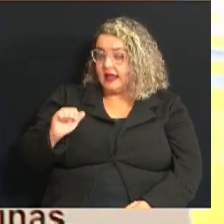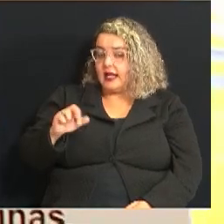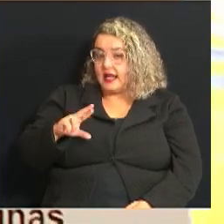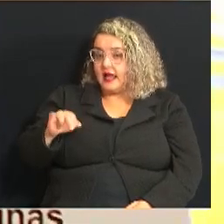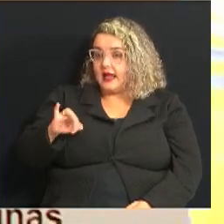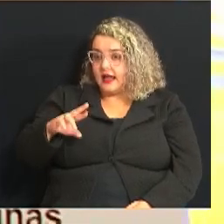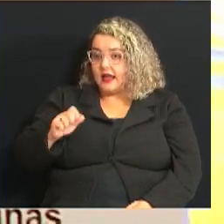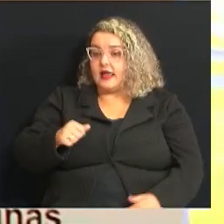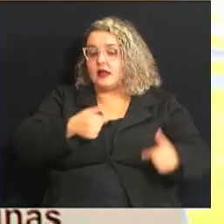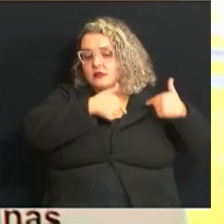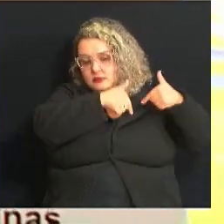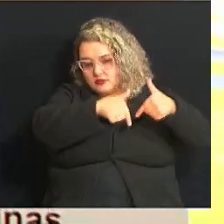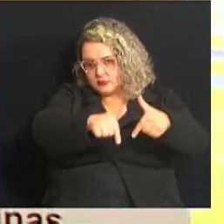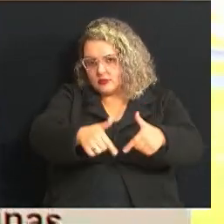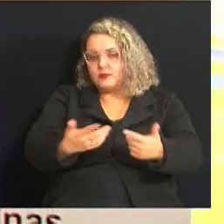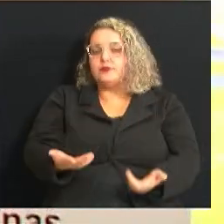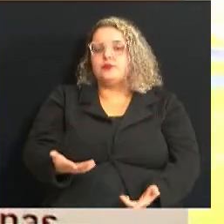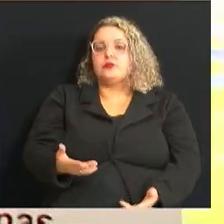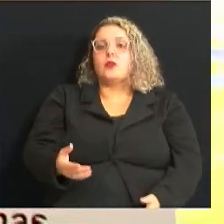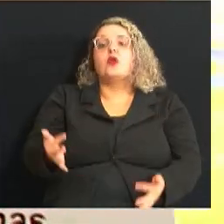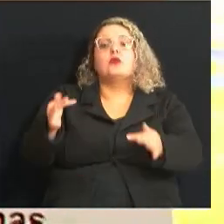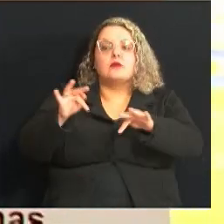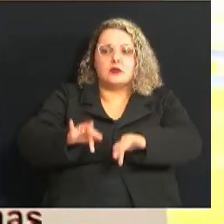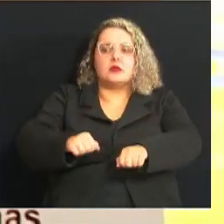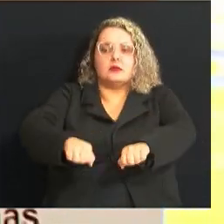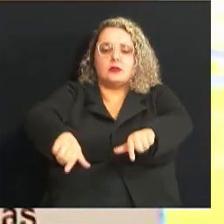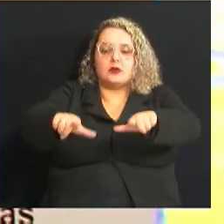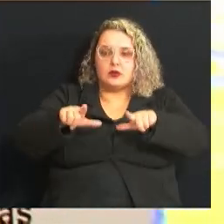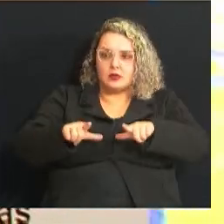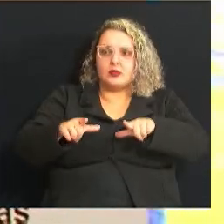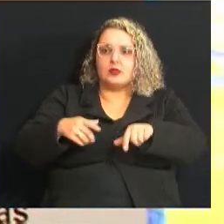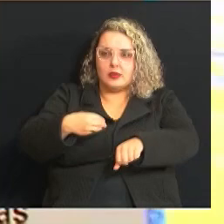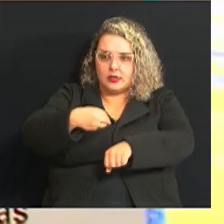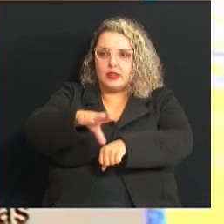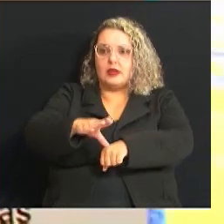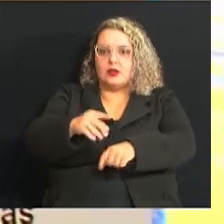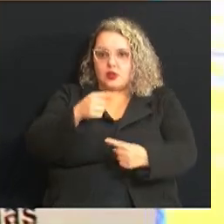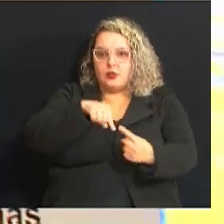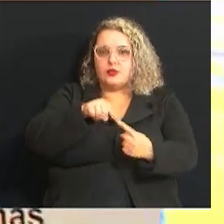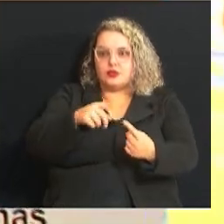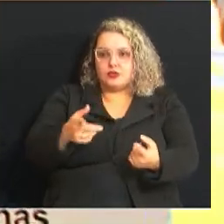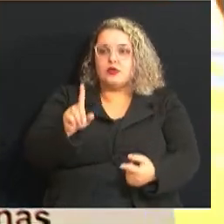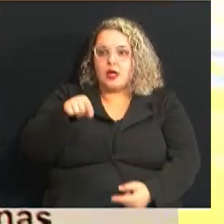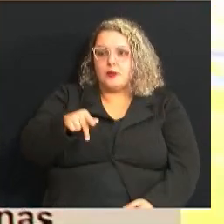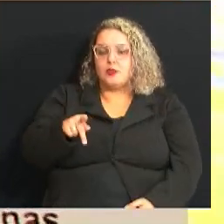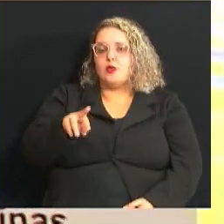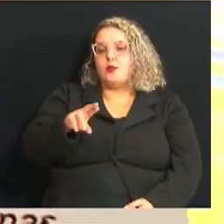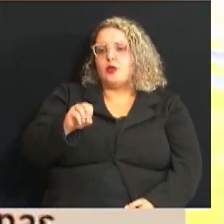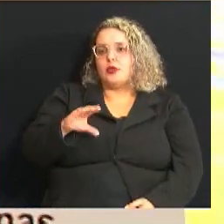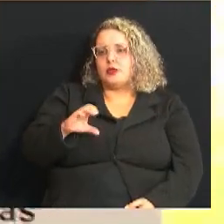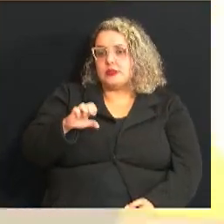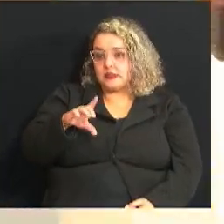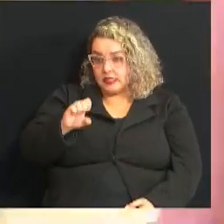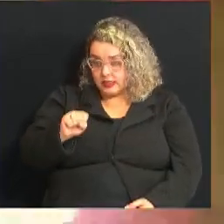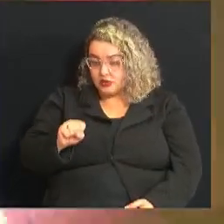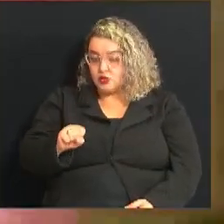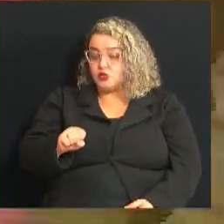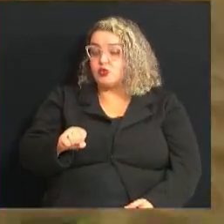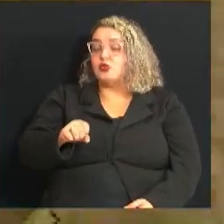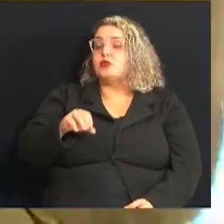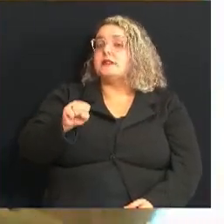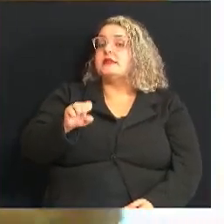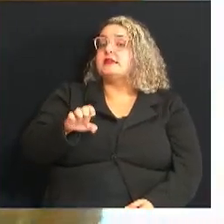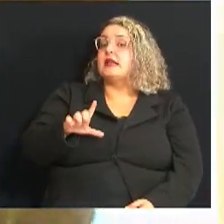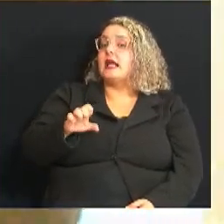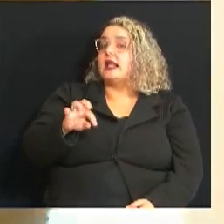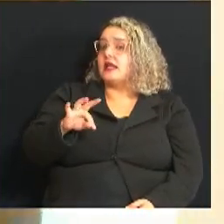ganham certificado e o nosso objetivo é encaminhá-los para processo seletivo. Bom, então é aí uma boa oportunidade,